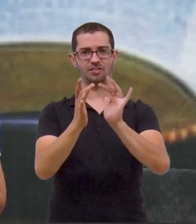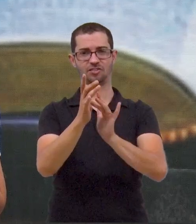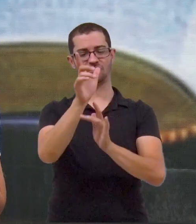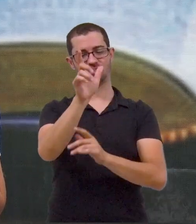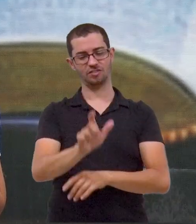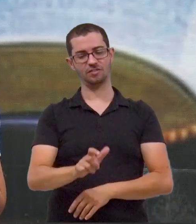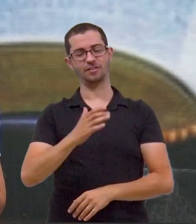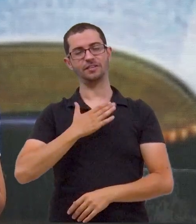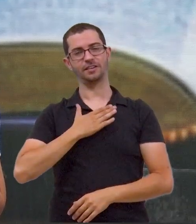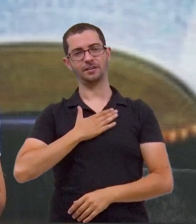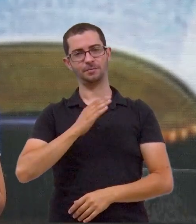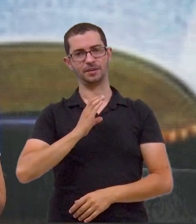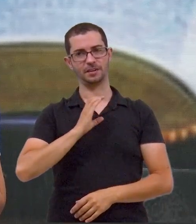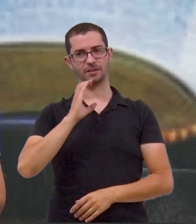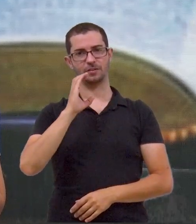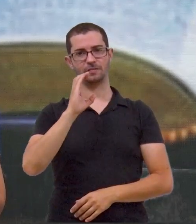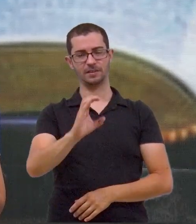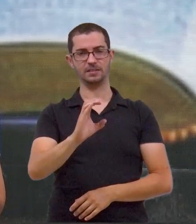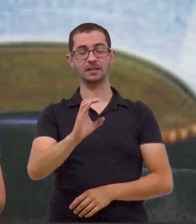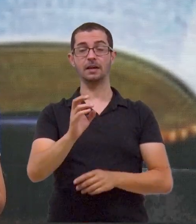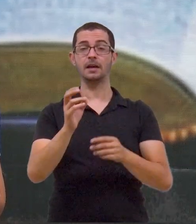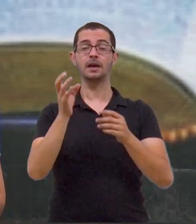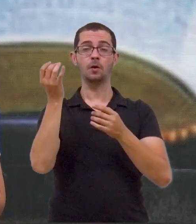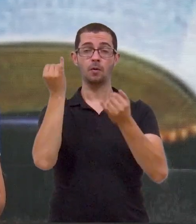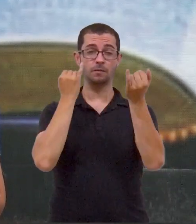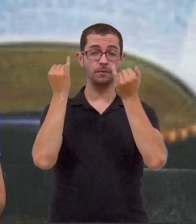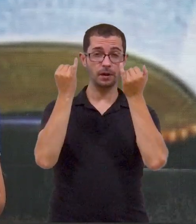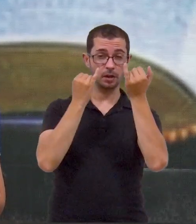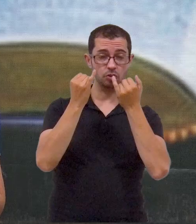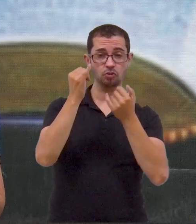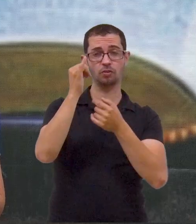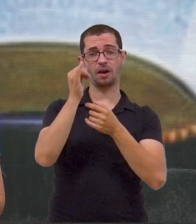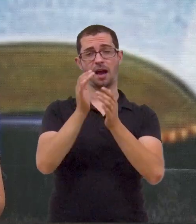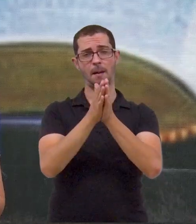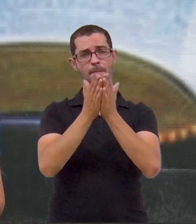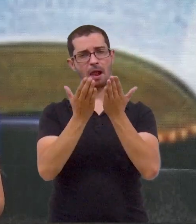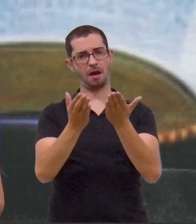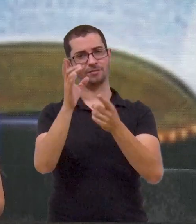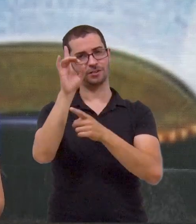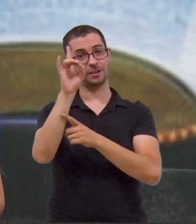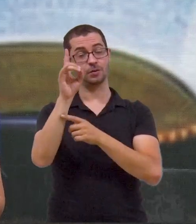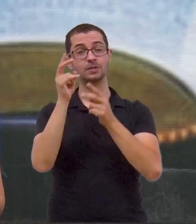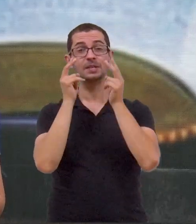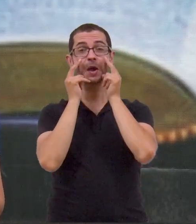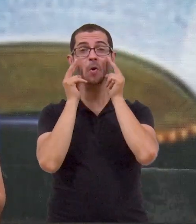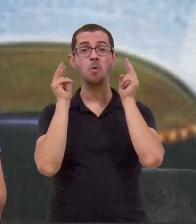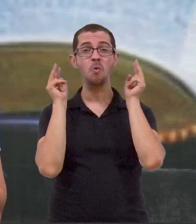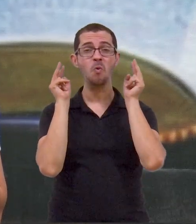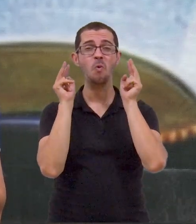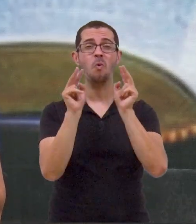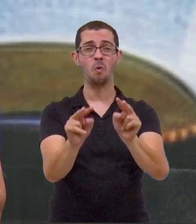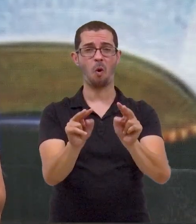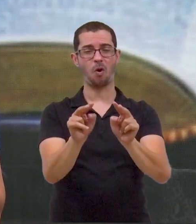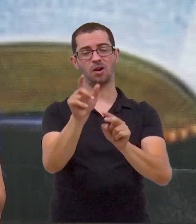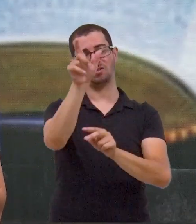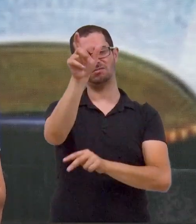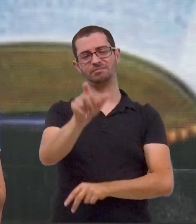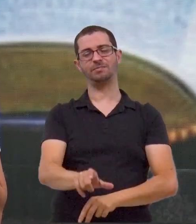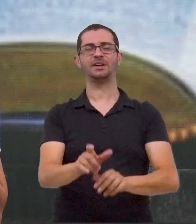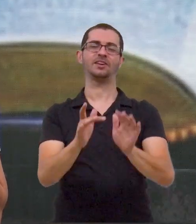a palavra dele, eu olho para ele e eu confio nele. Eu não